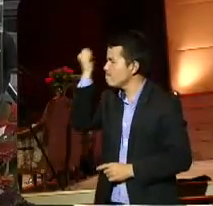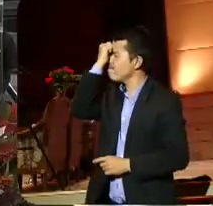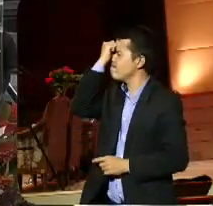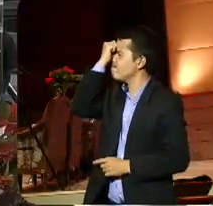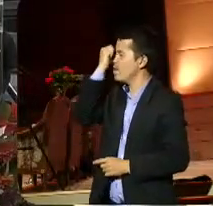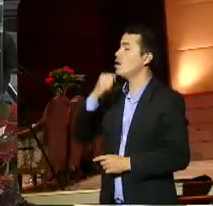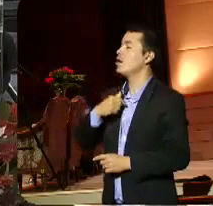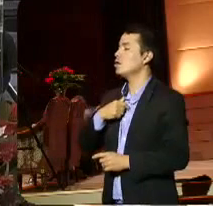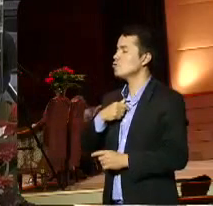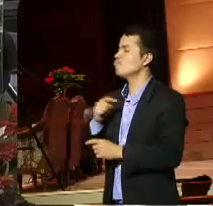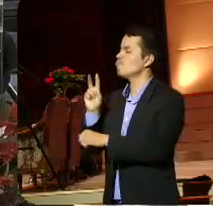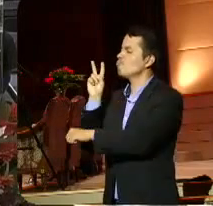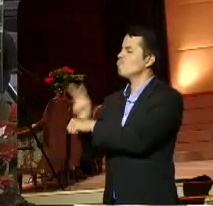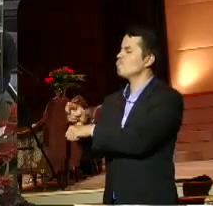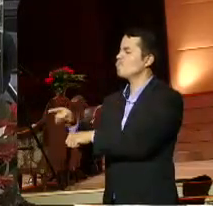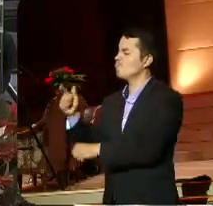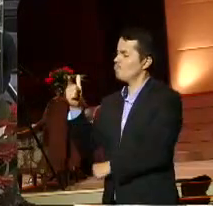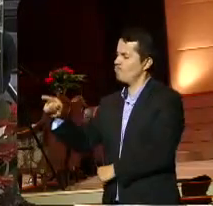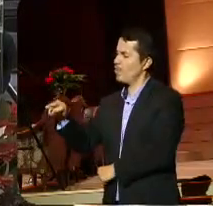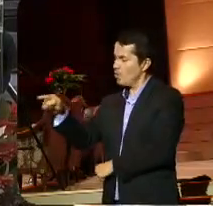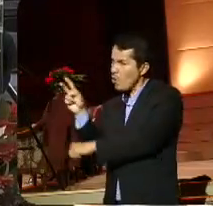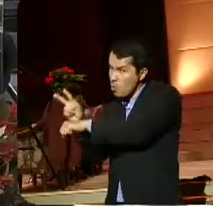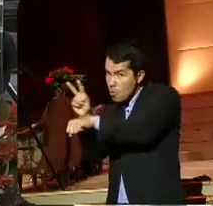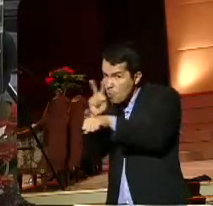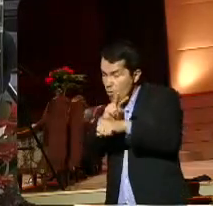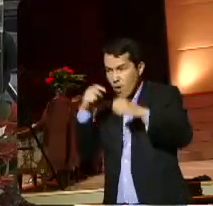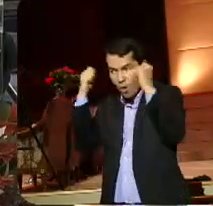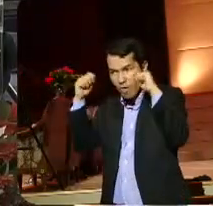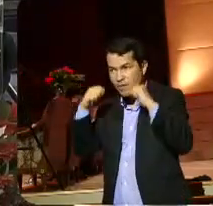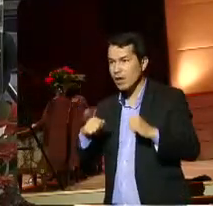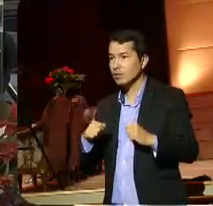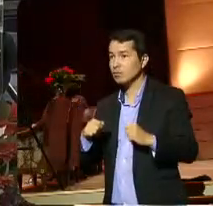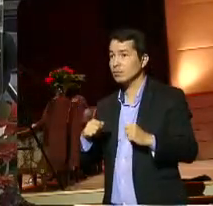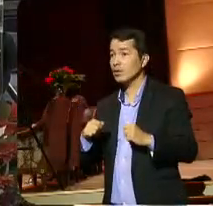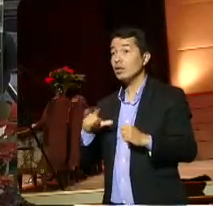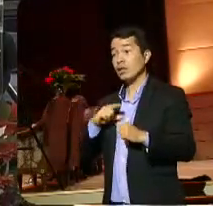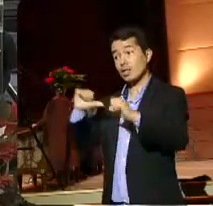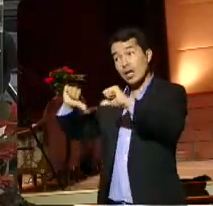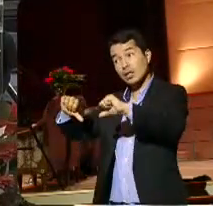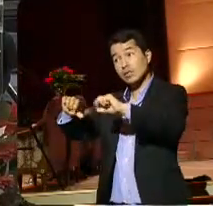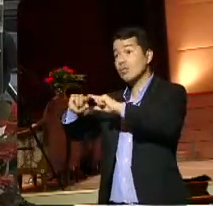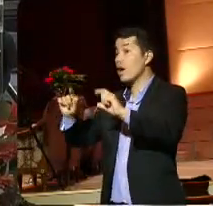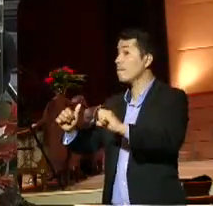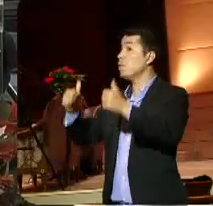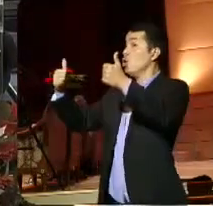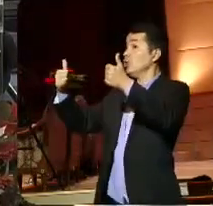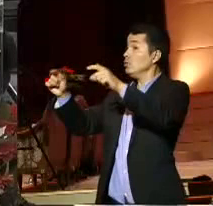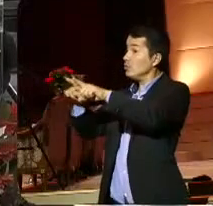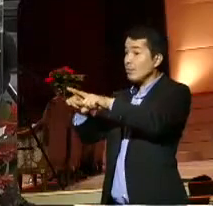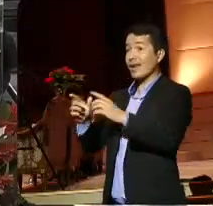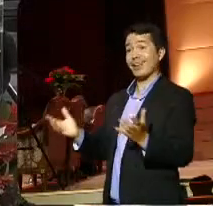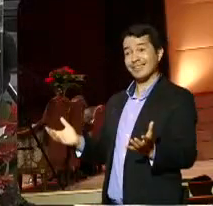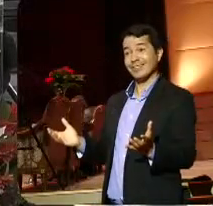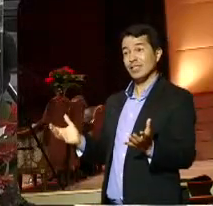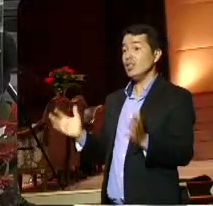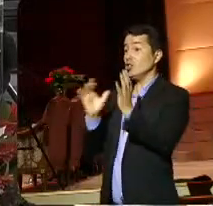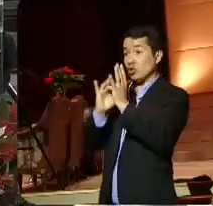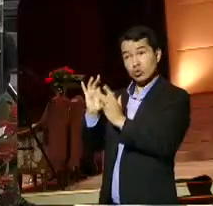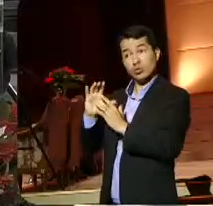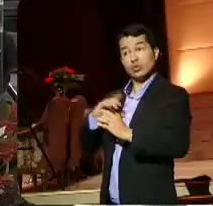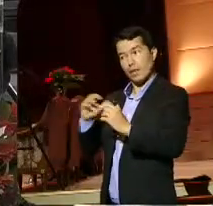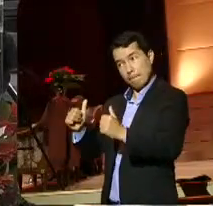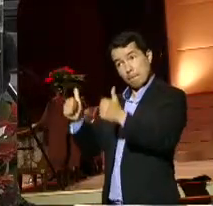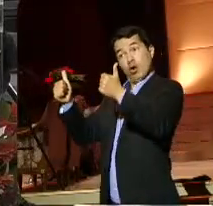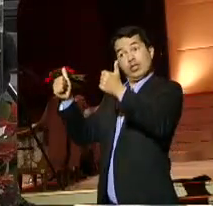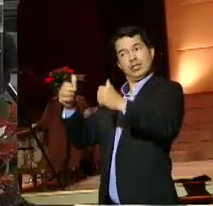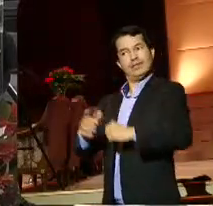para você: apascenta os meus cordeirinhos. Eu acho lindo, sabe, queridos?